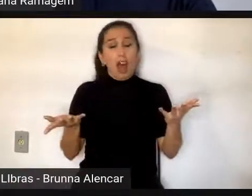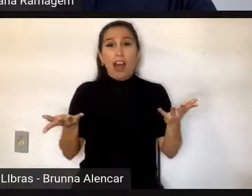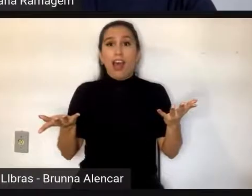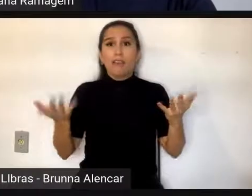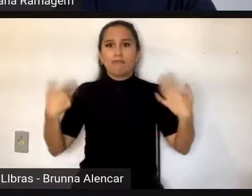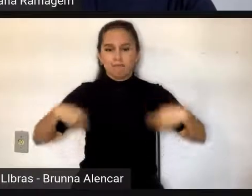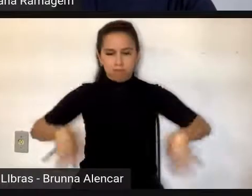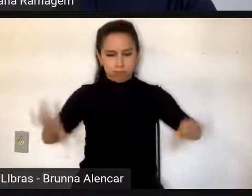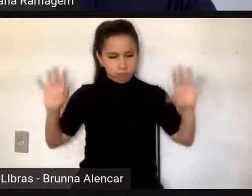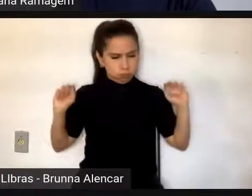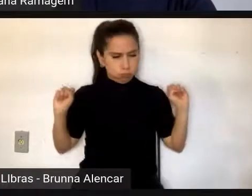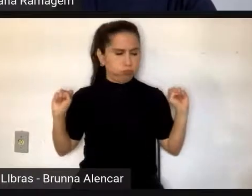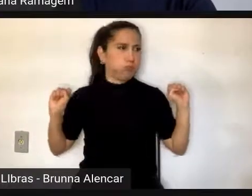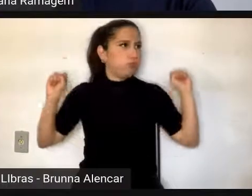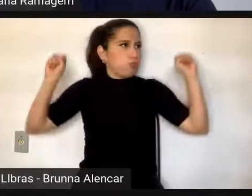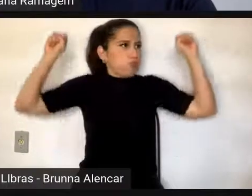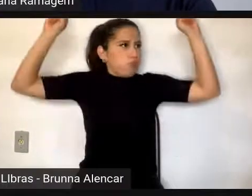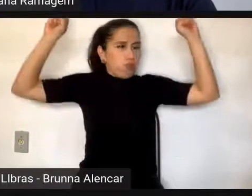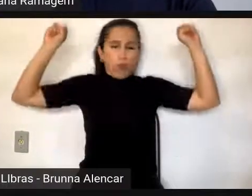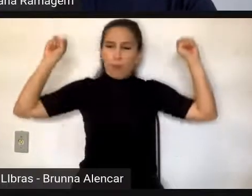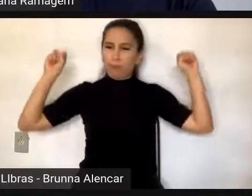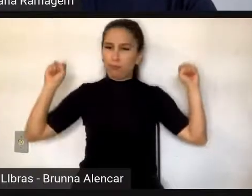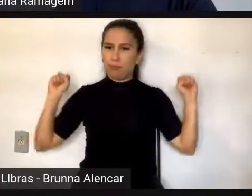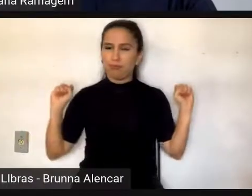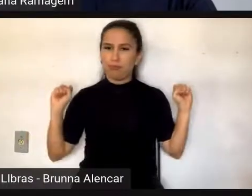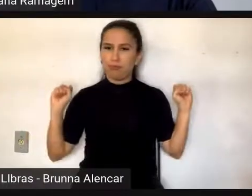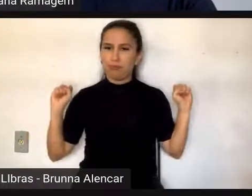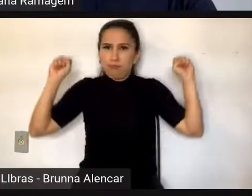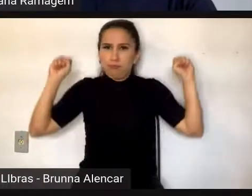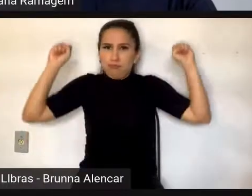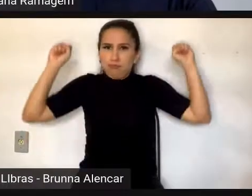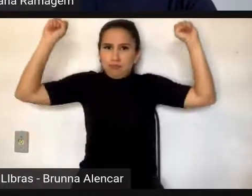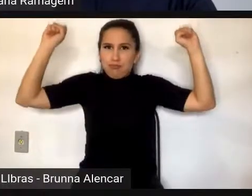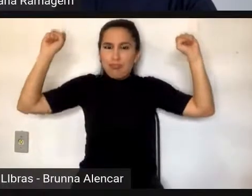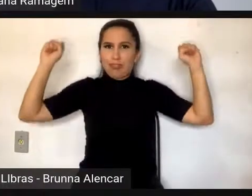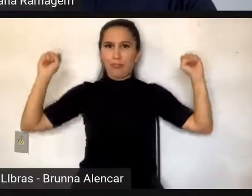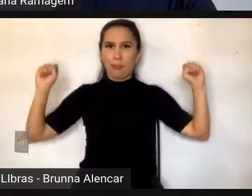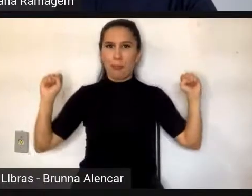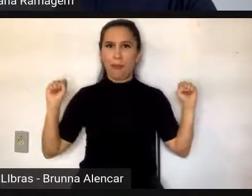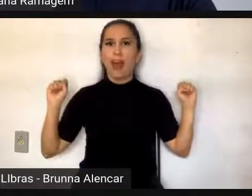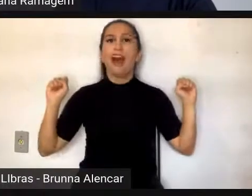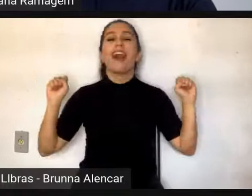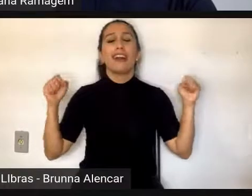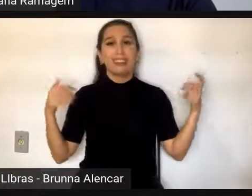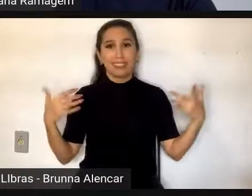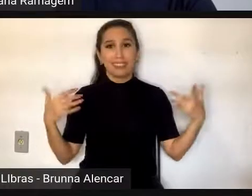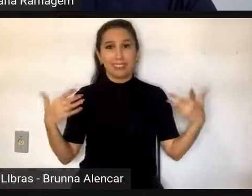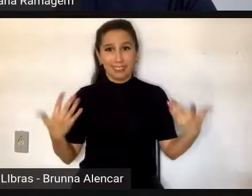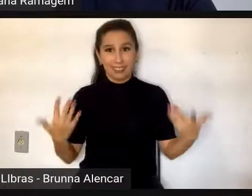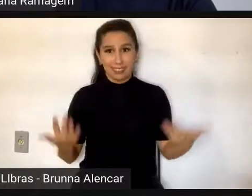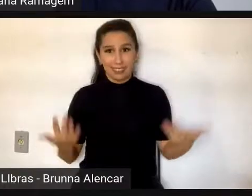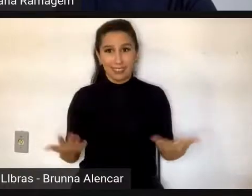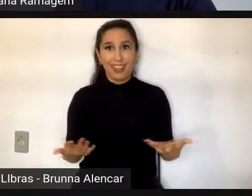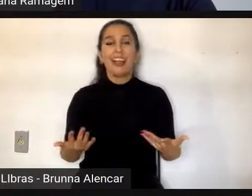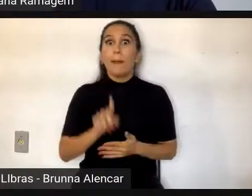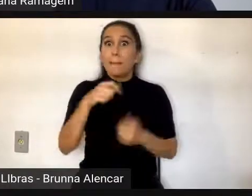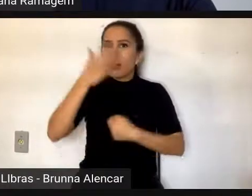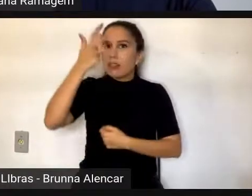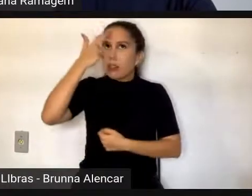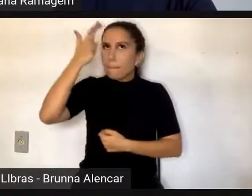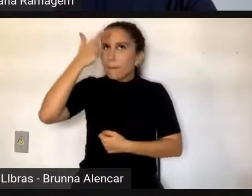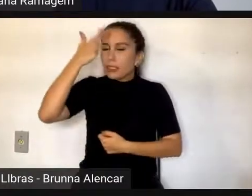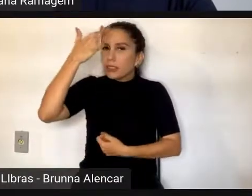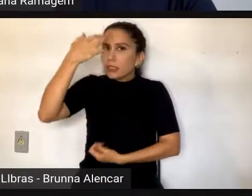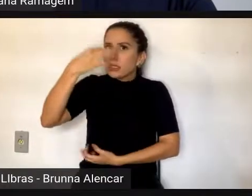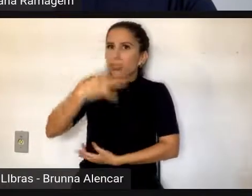você estava comumente executando na academia. Tenha sempre o bom senso, sabendo